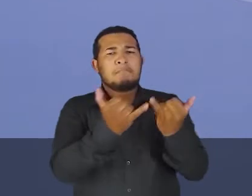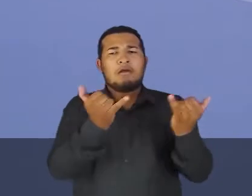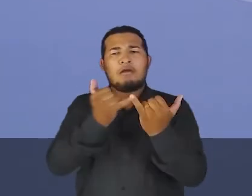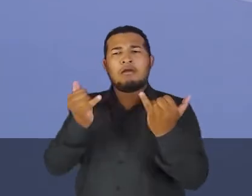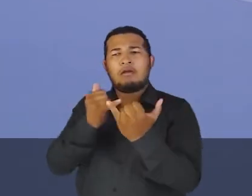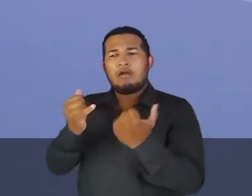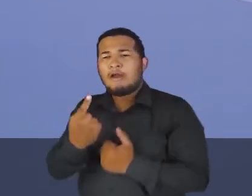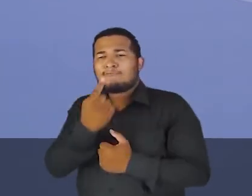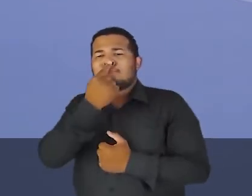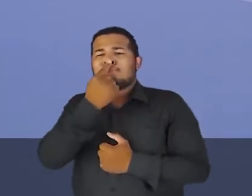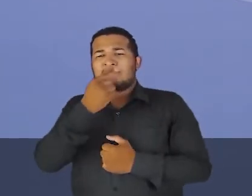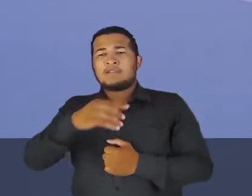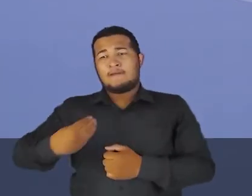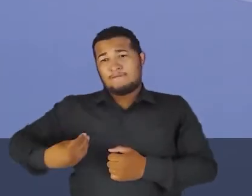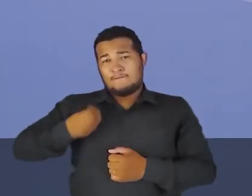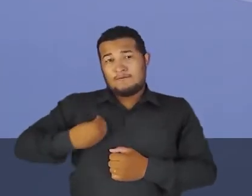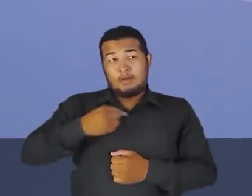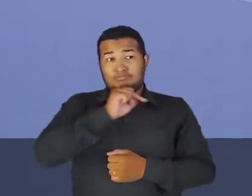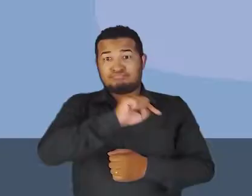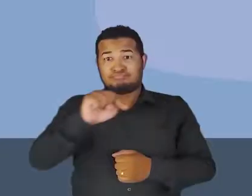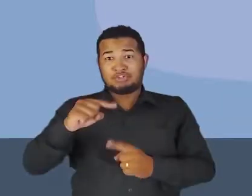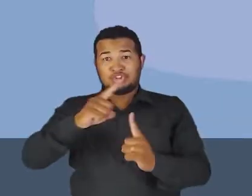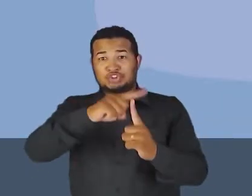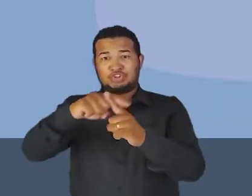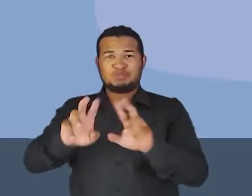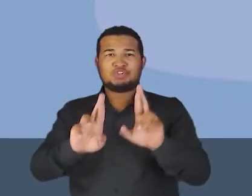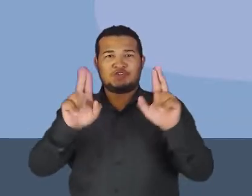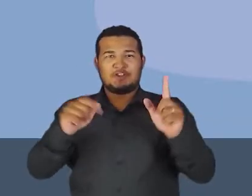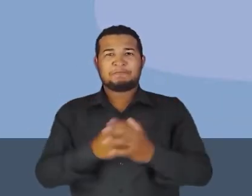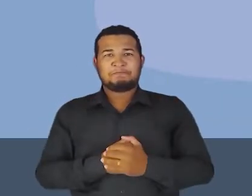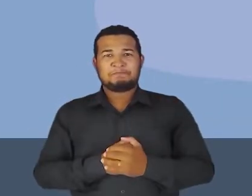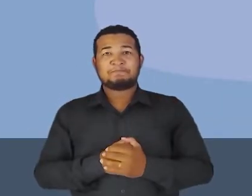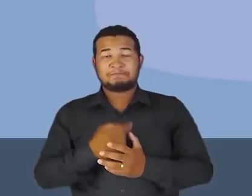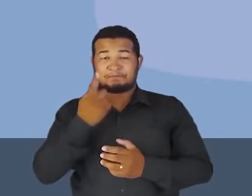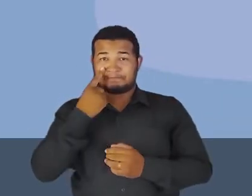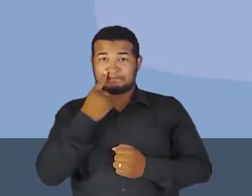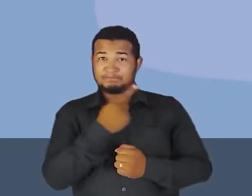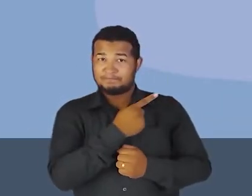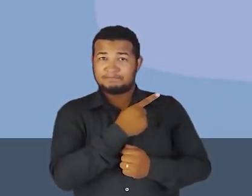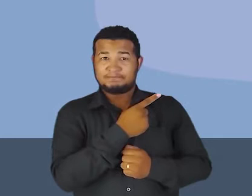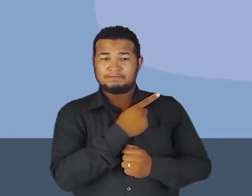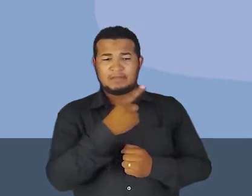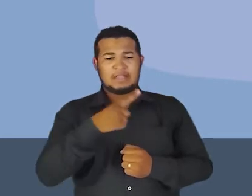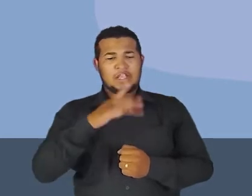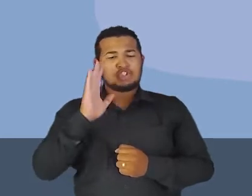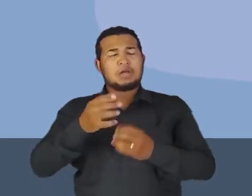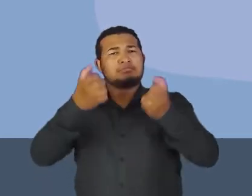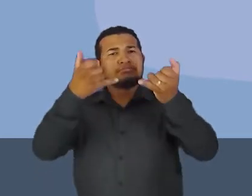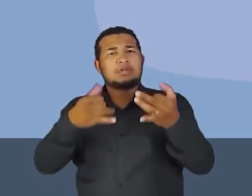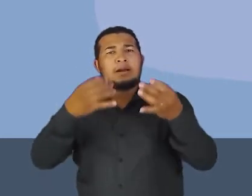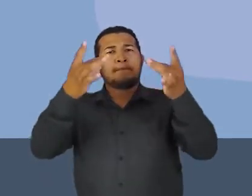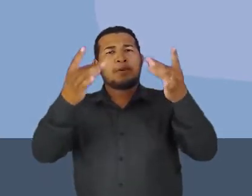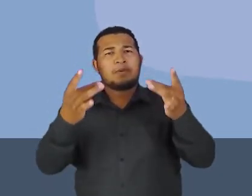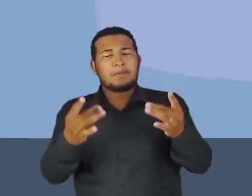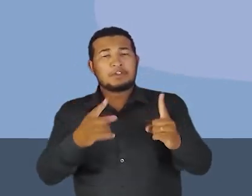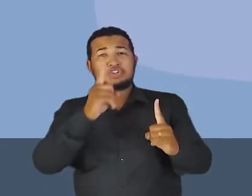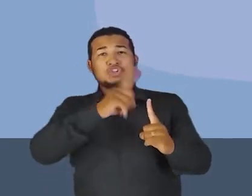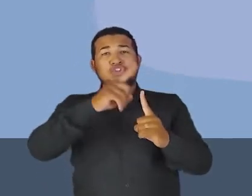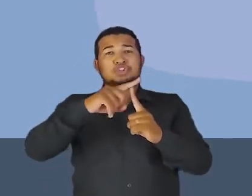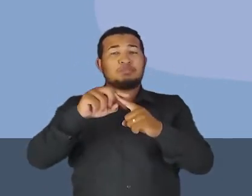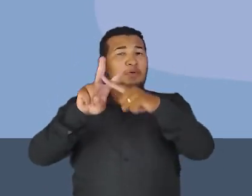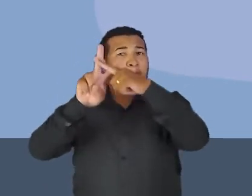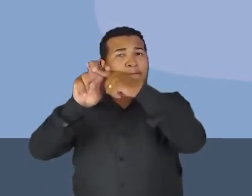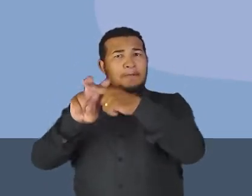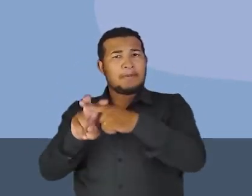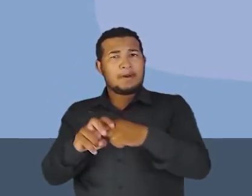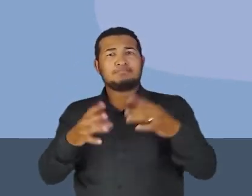vivos de espécies diferentes. Observe na imagem. Nós temos aqui o desenvolvimento embrionário de vários tipos de espécies de